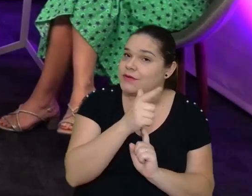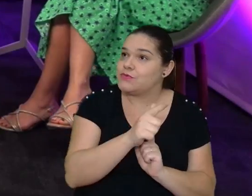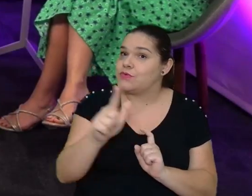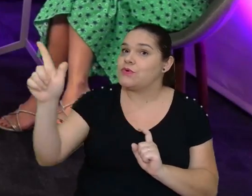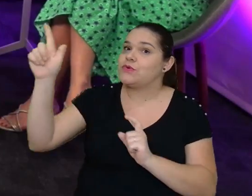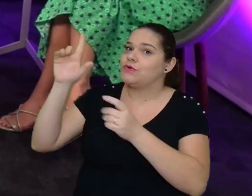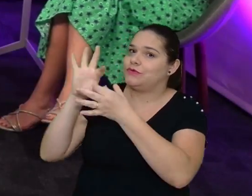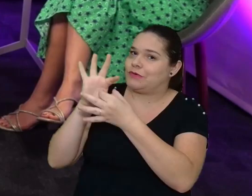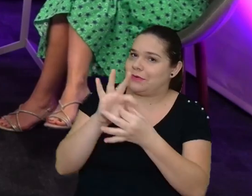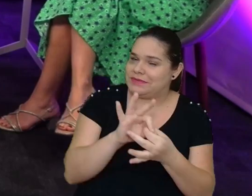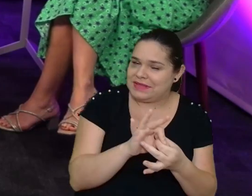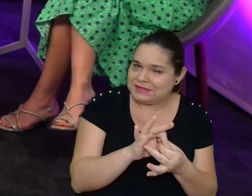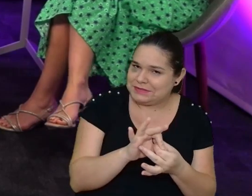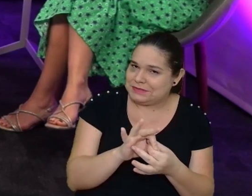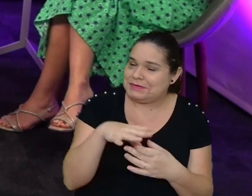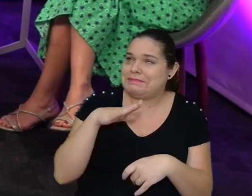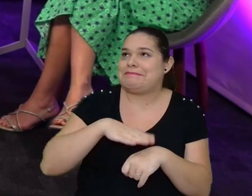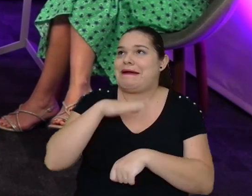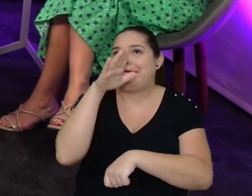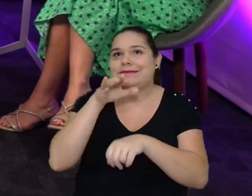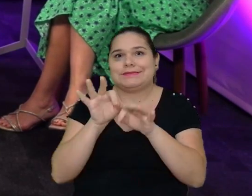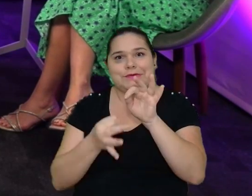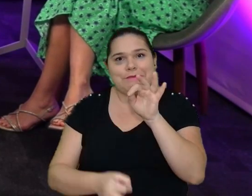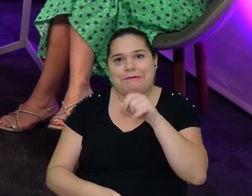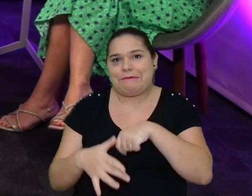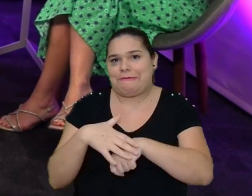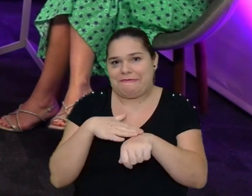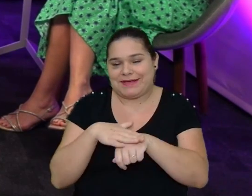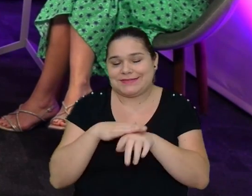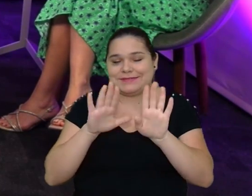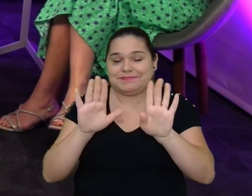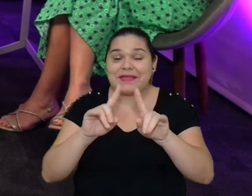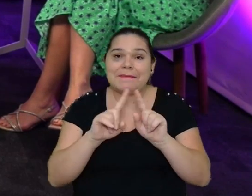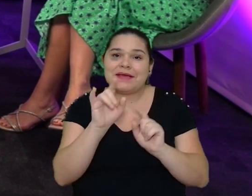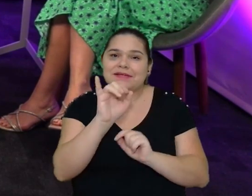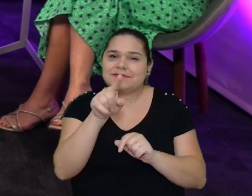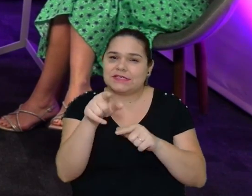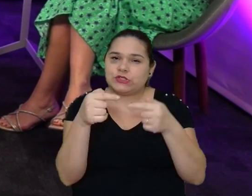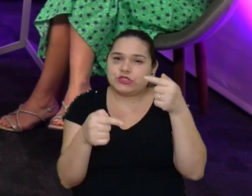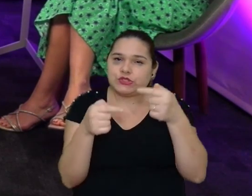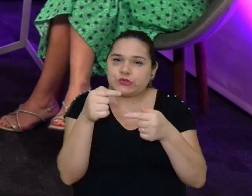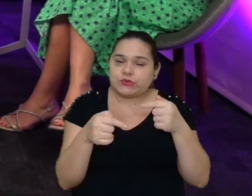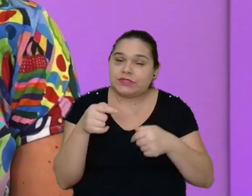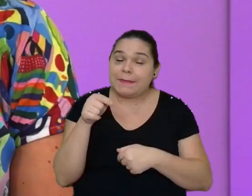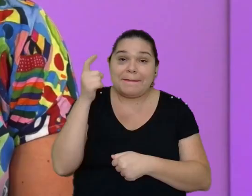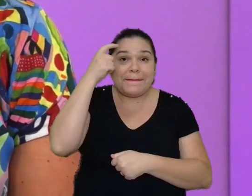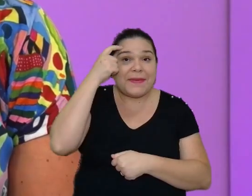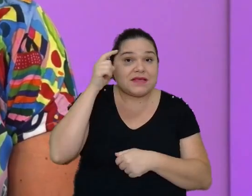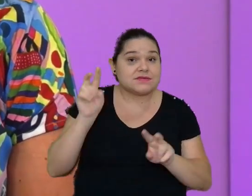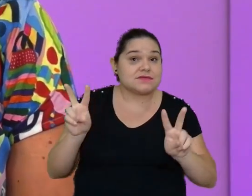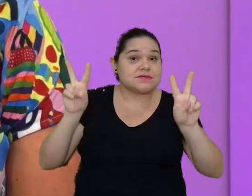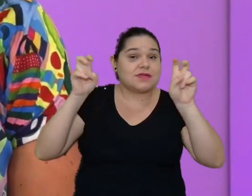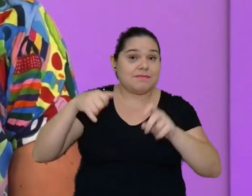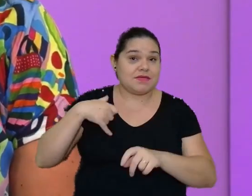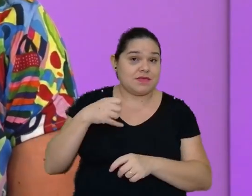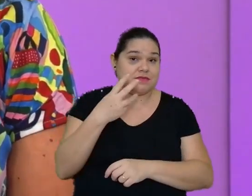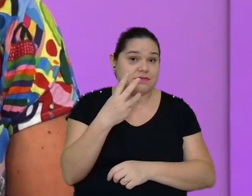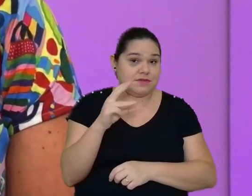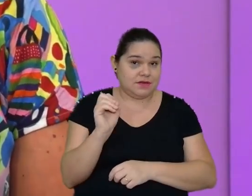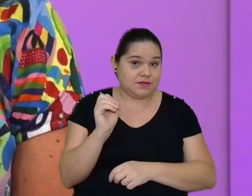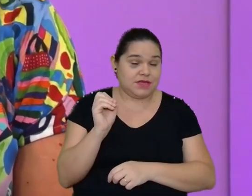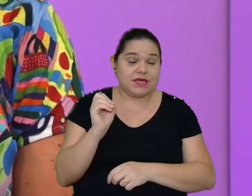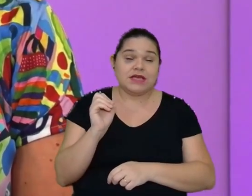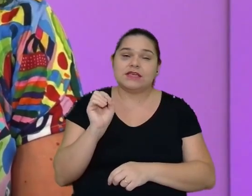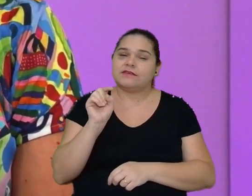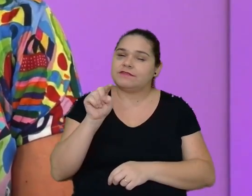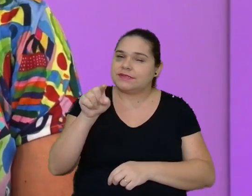hora de conversa. Mas a questão é que quando você discute isso com 30 anos, que você vai então decidir postergar,